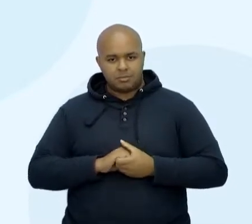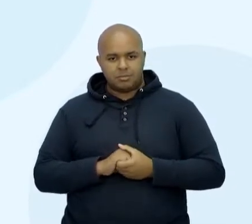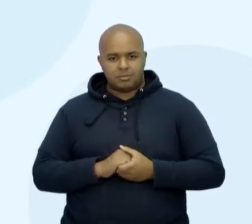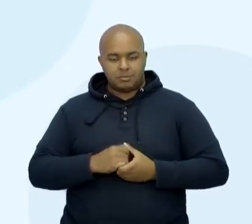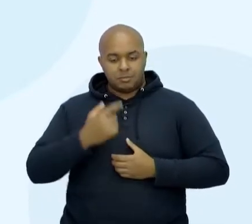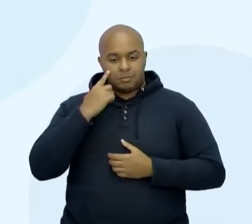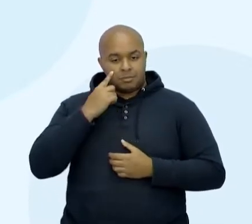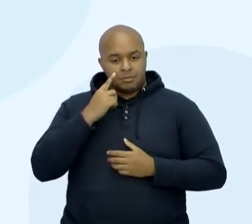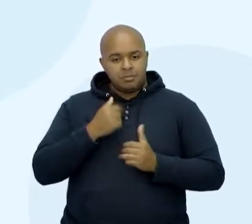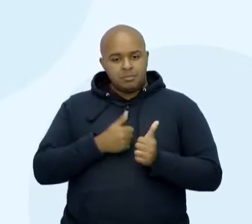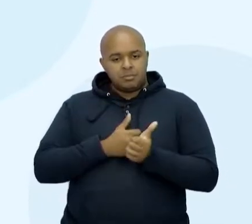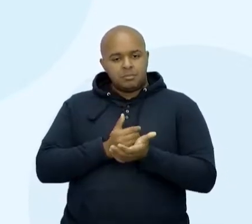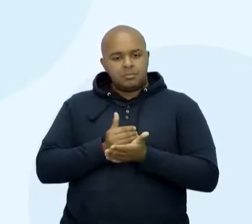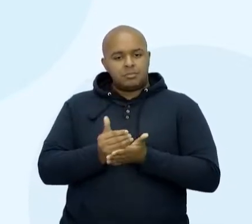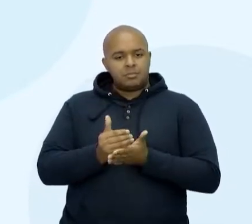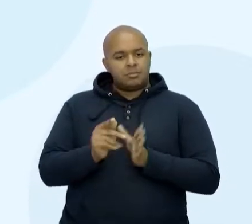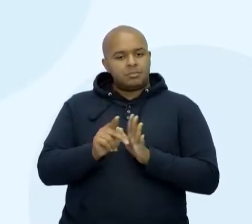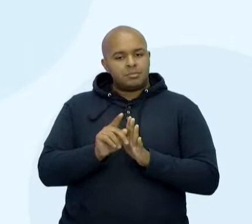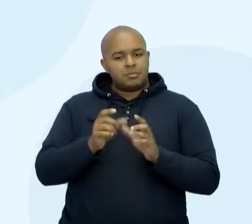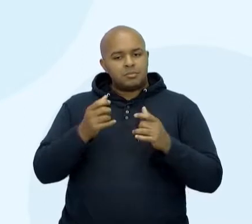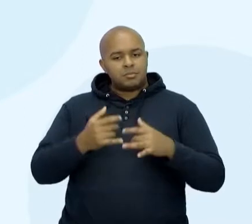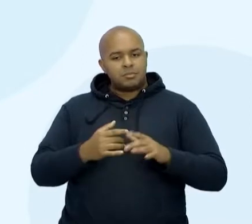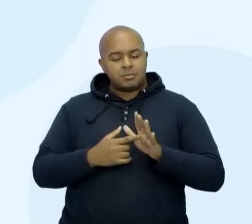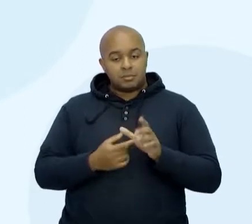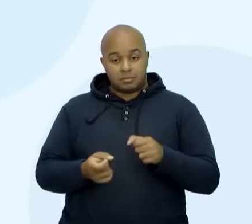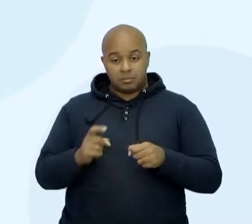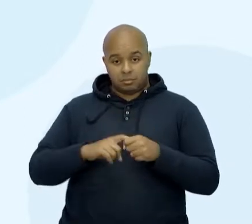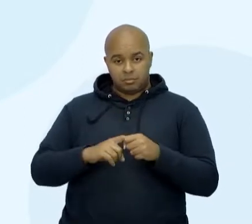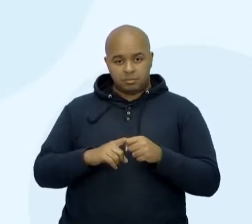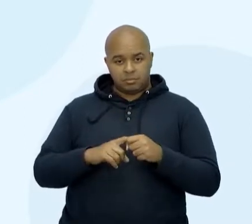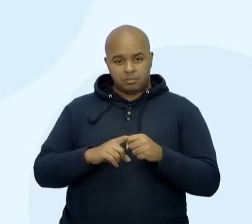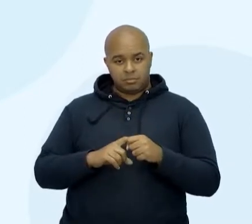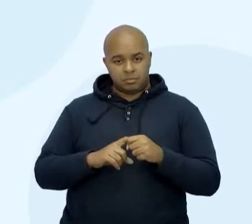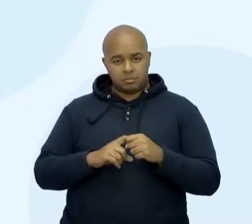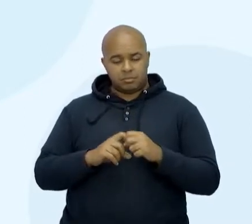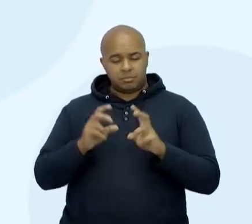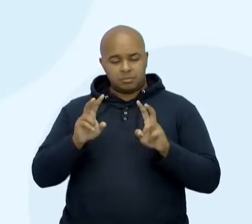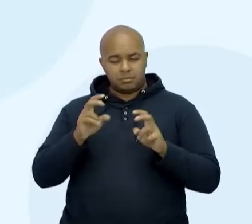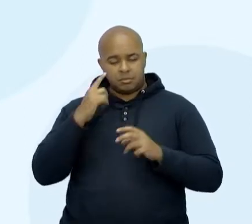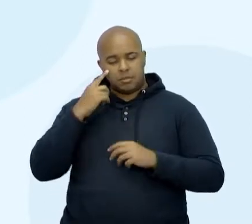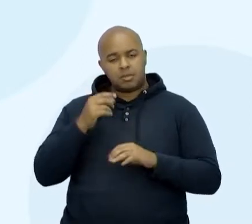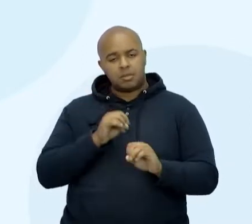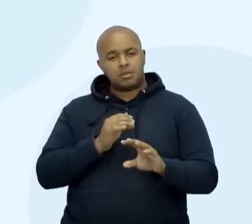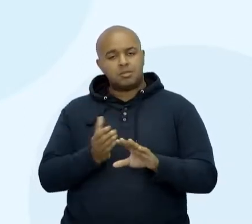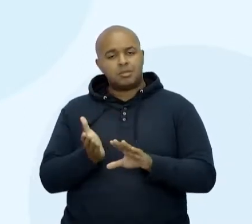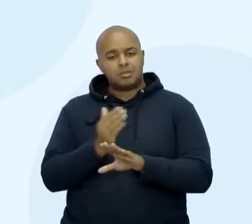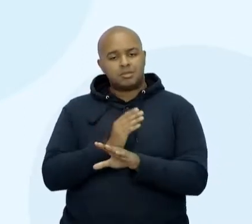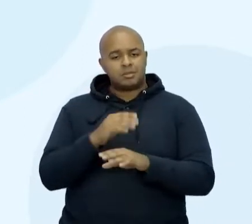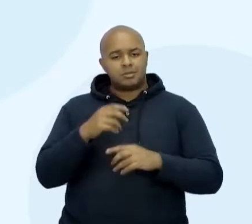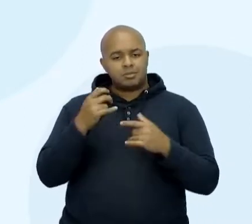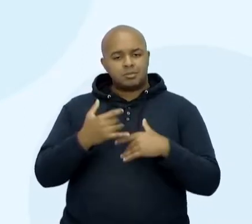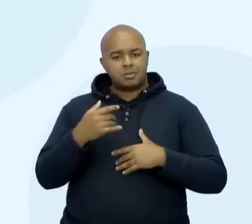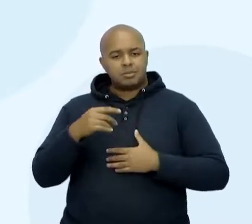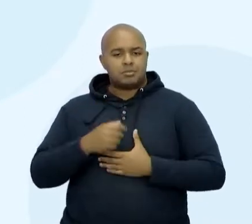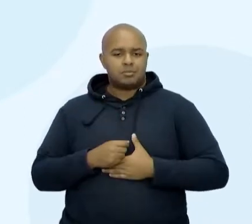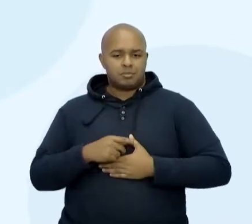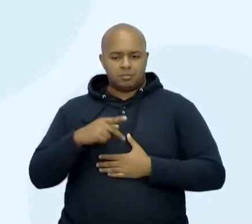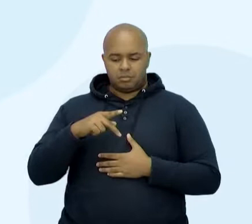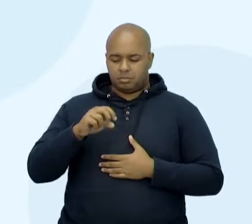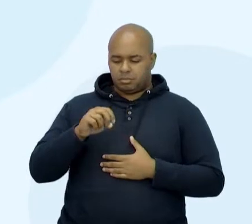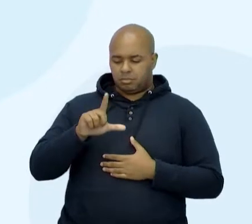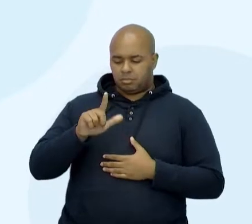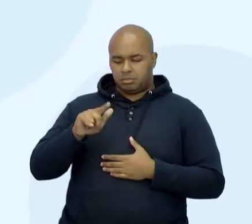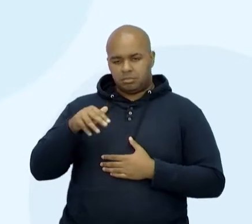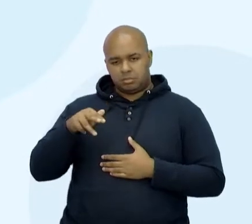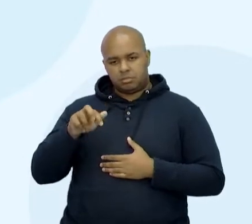Então, vamos lá, eu começo aí a aula fazendo uma retomada aí da aula anterior, que eu falei sobre